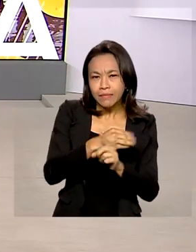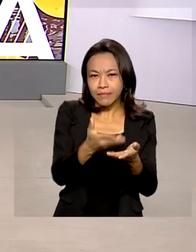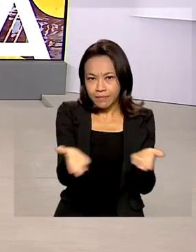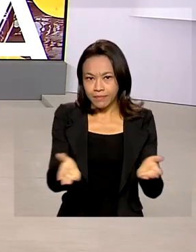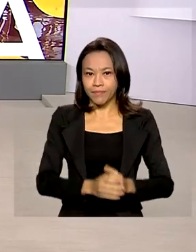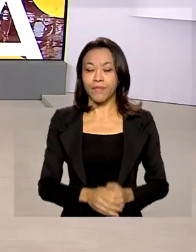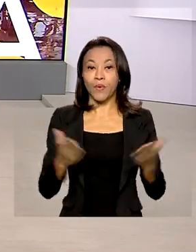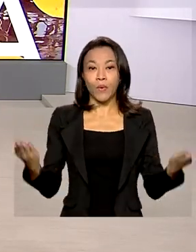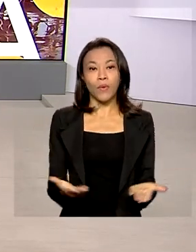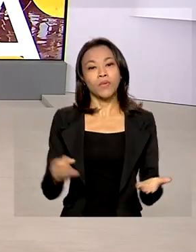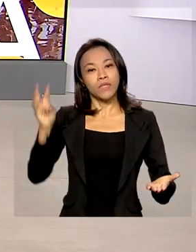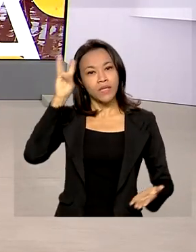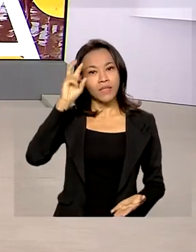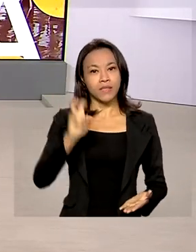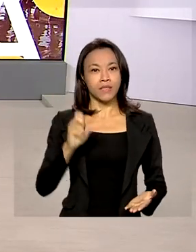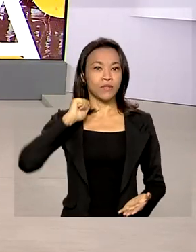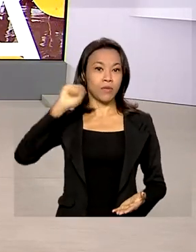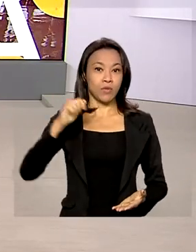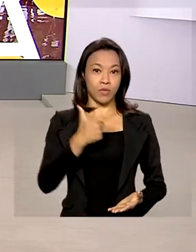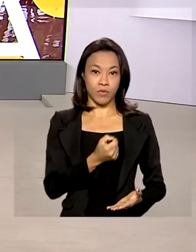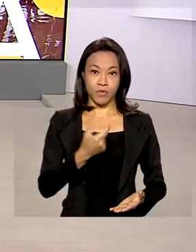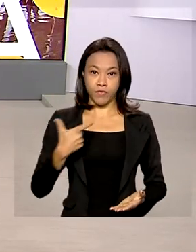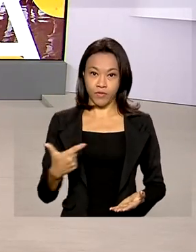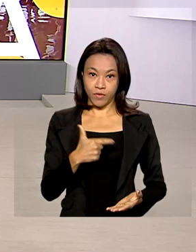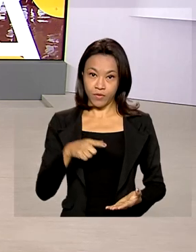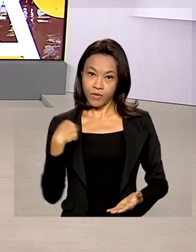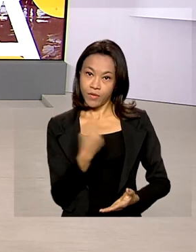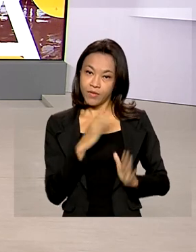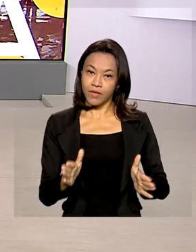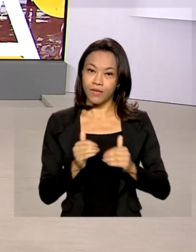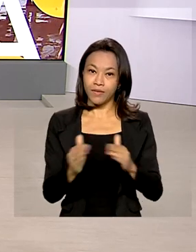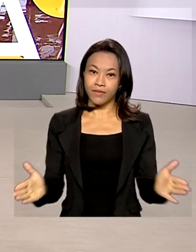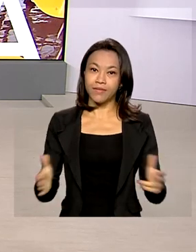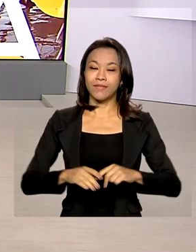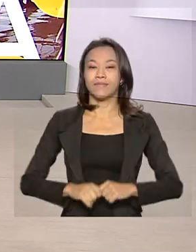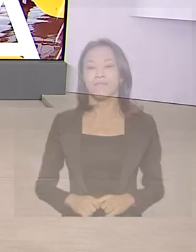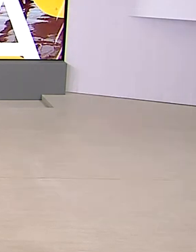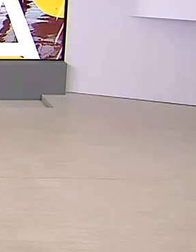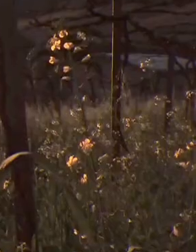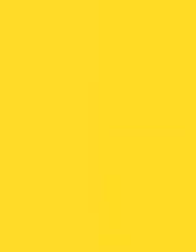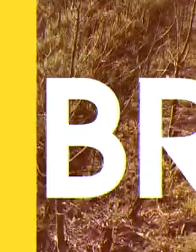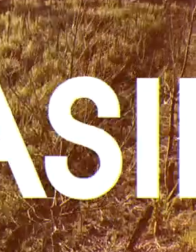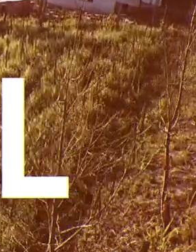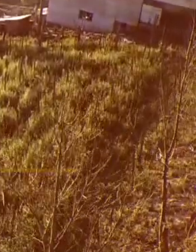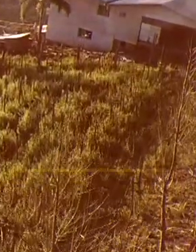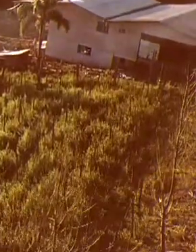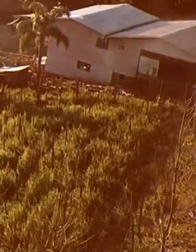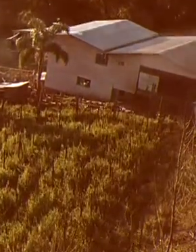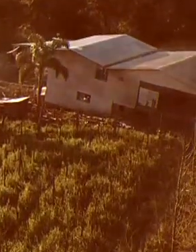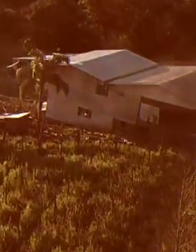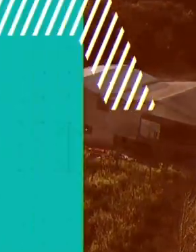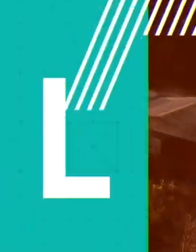terça-feira cinco de abril de 2022 o Brasil em dia já está no ar e